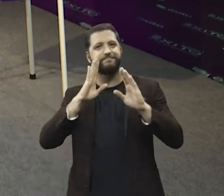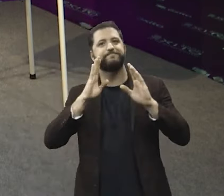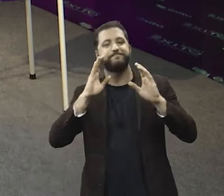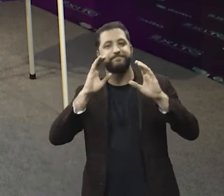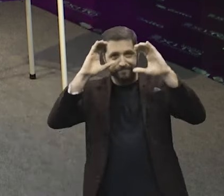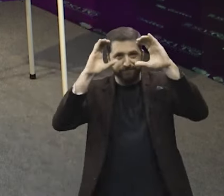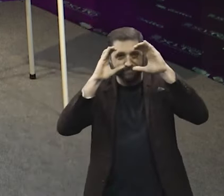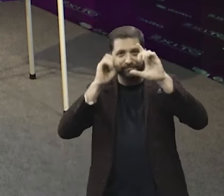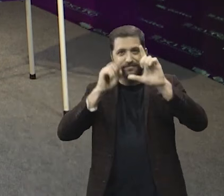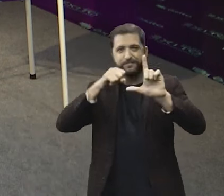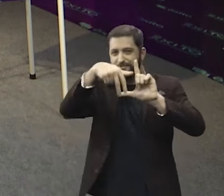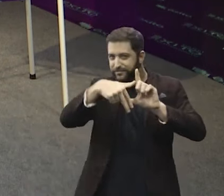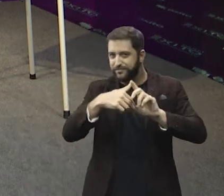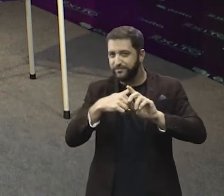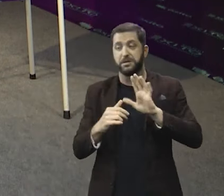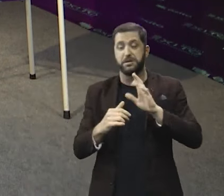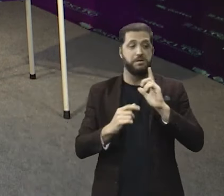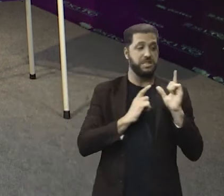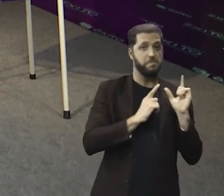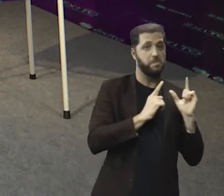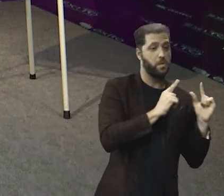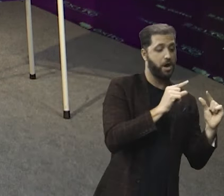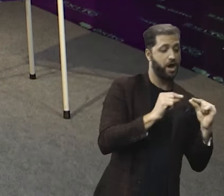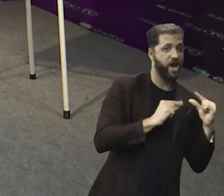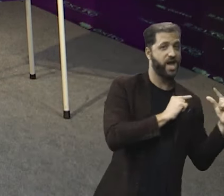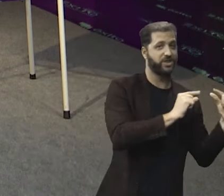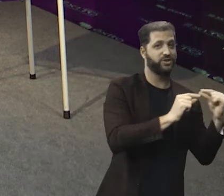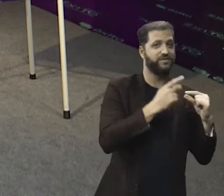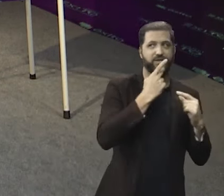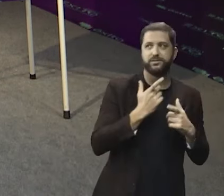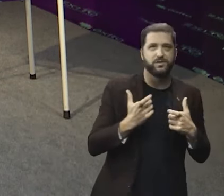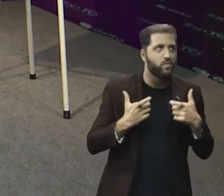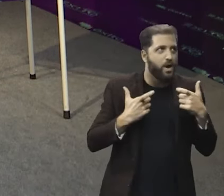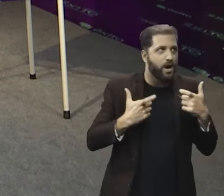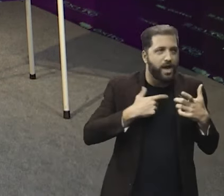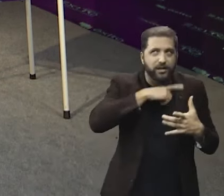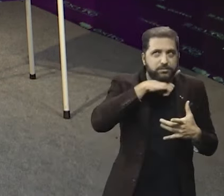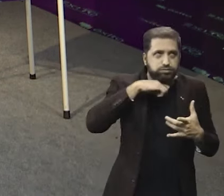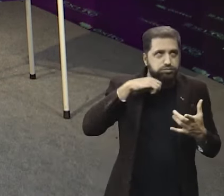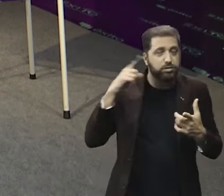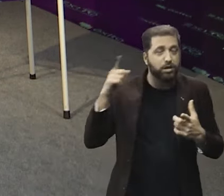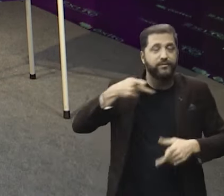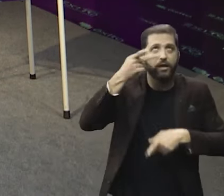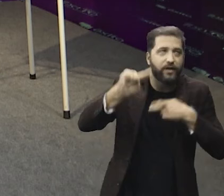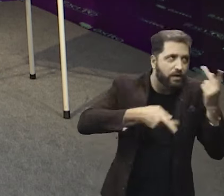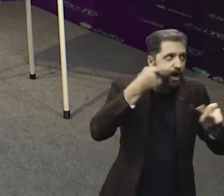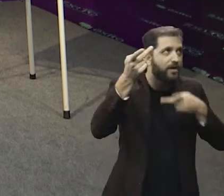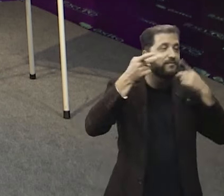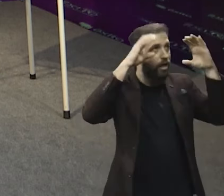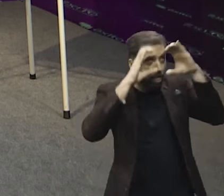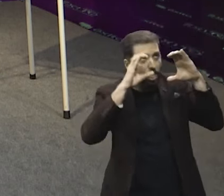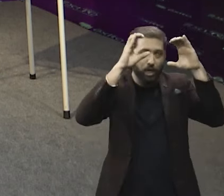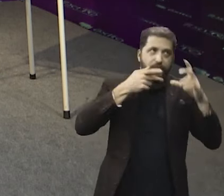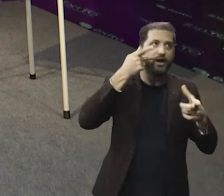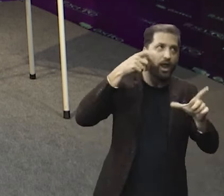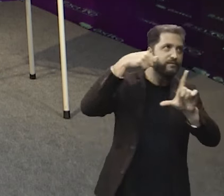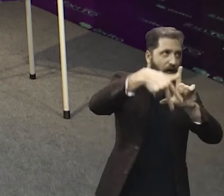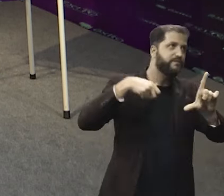inclusive as mais línguas que não aguentam mais ele porque ele chega na empresa ele só fala do metav Ele tá viciado no